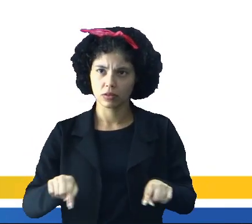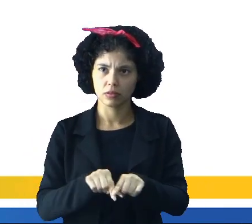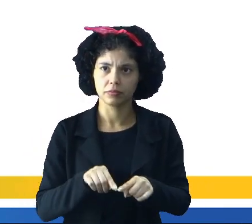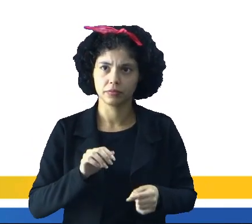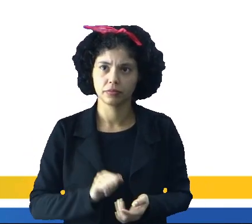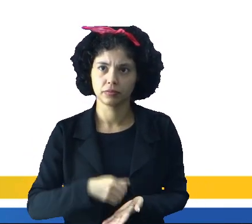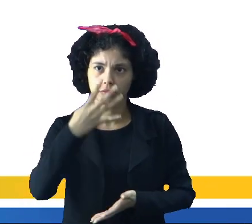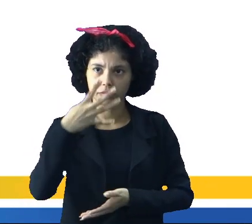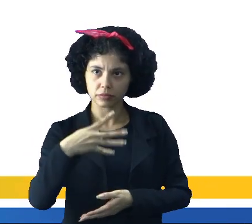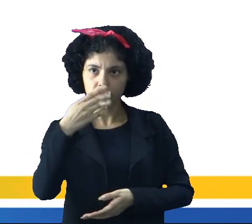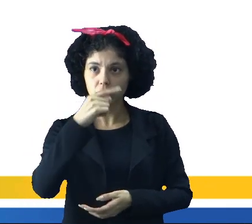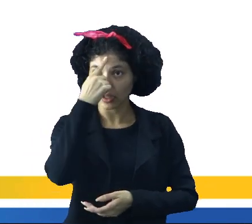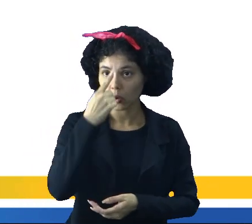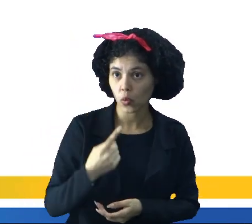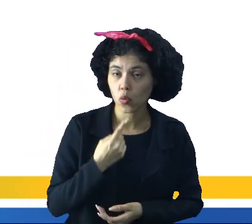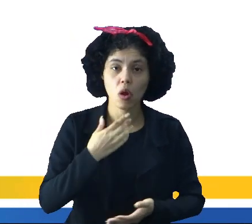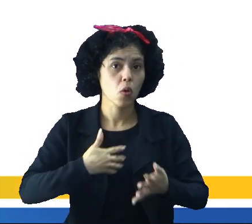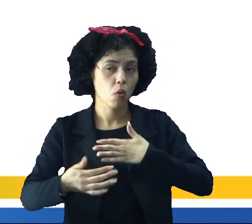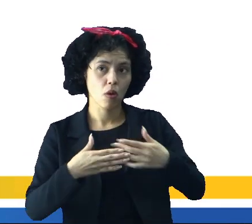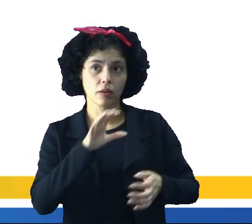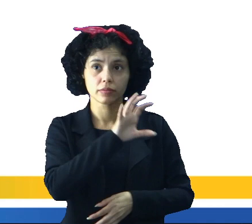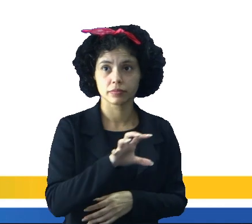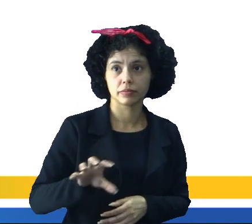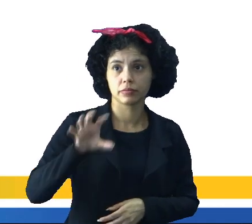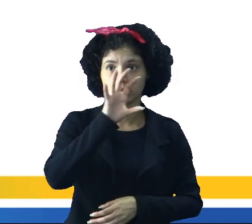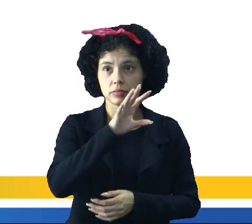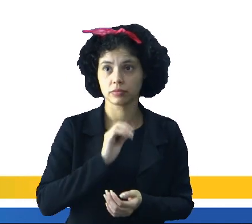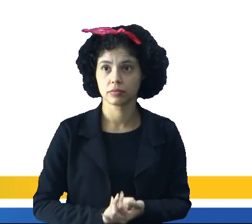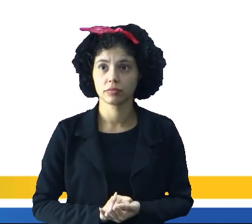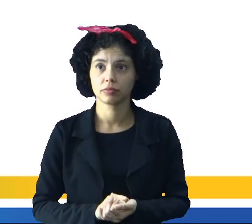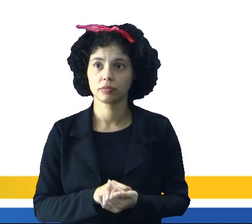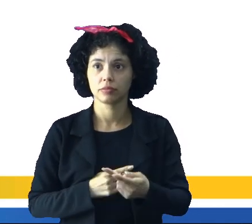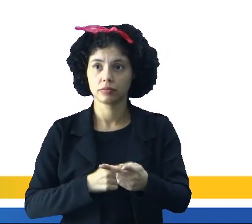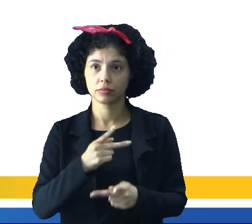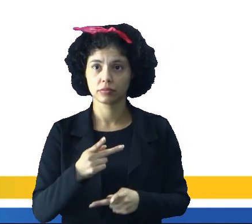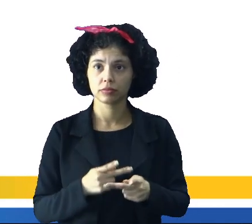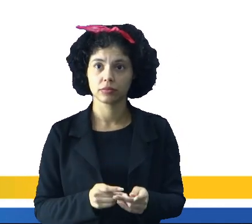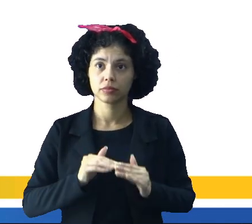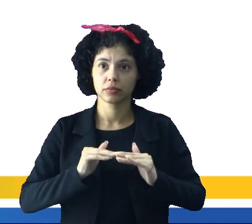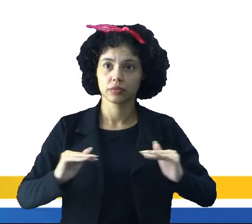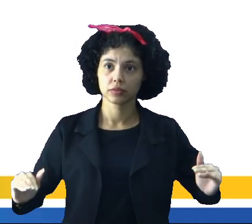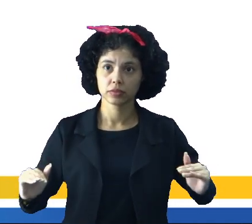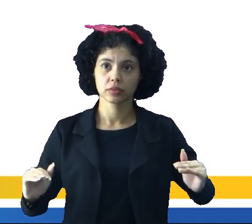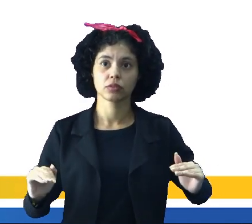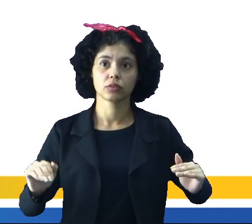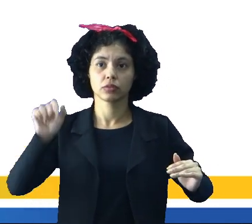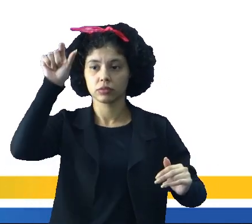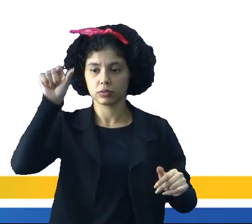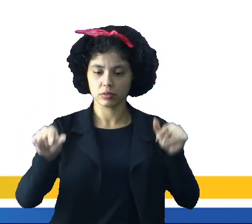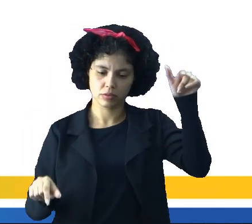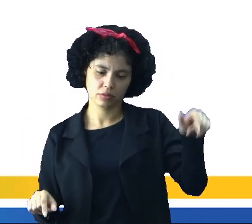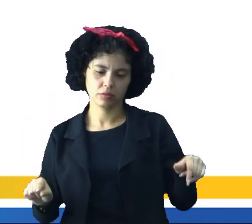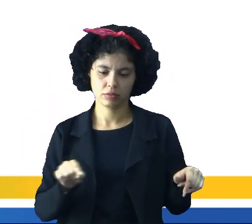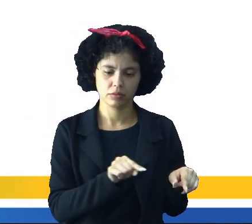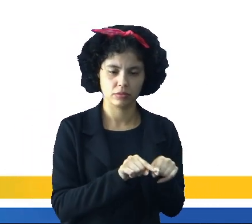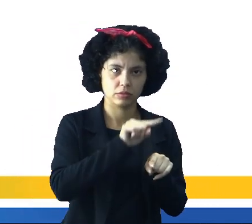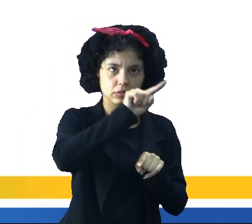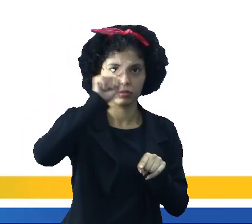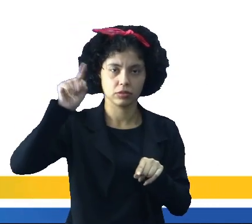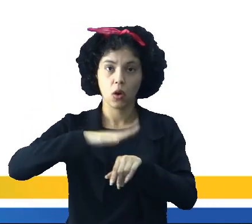figura, né, é uma figura qualquer região do plano cercada por uma ou